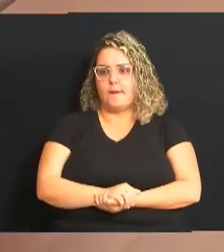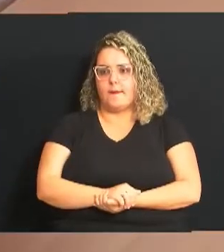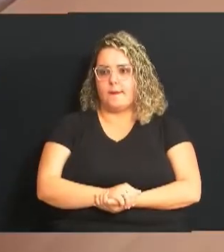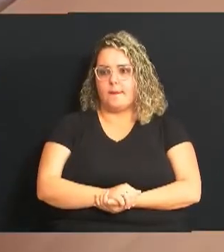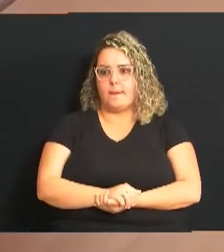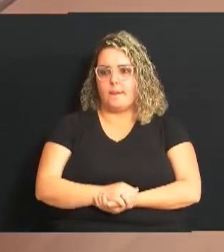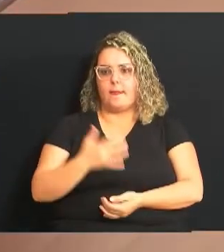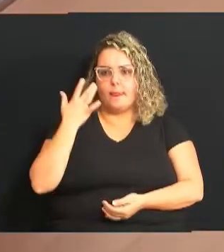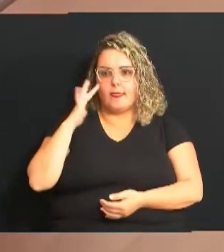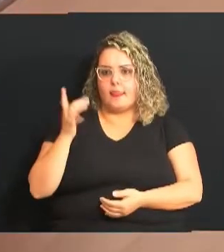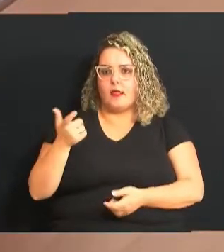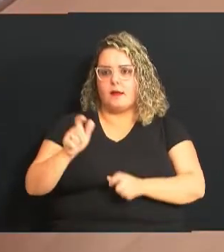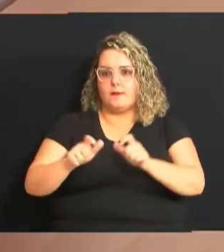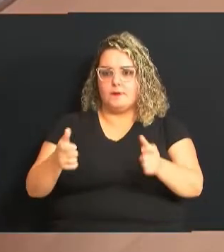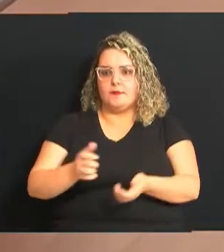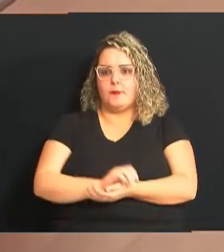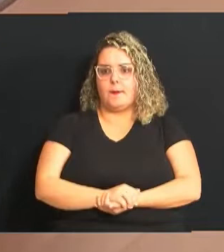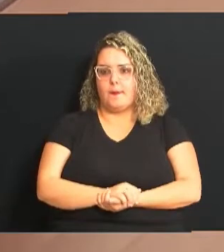sabem.